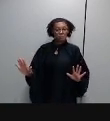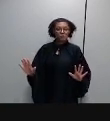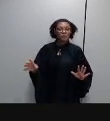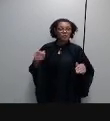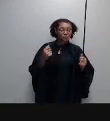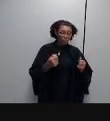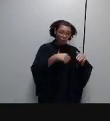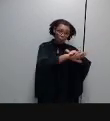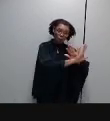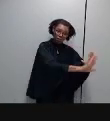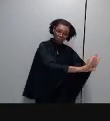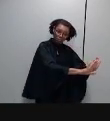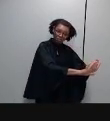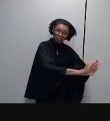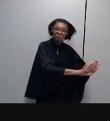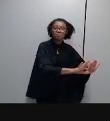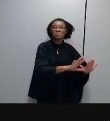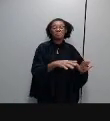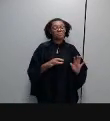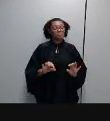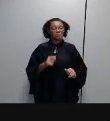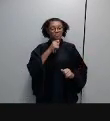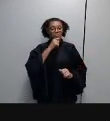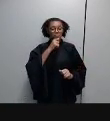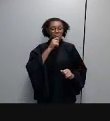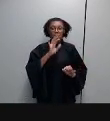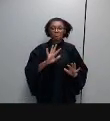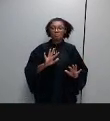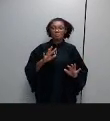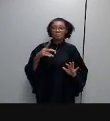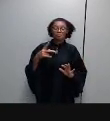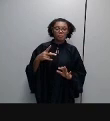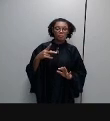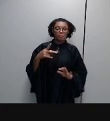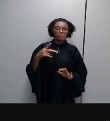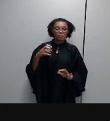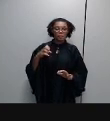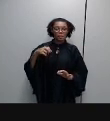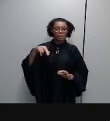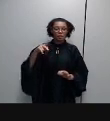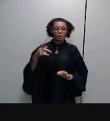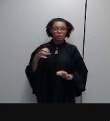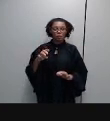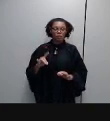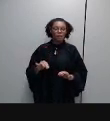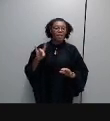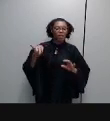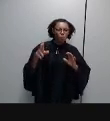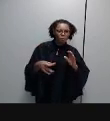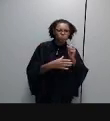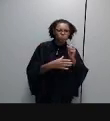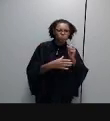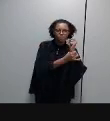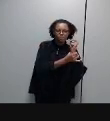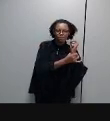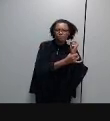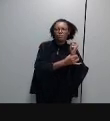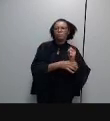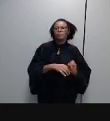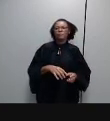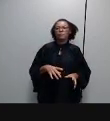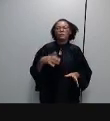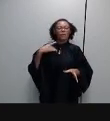lá sem penhora eu digo penhora Ora se você tá qualquer forma de garantir pode ser garantia ao juiz da execução